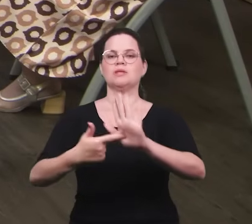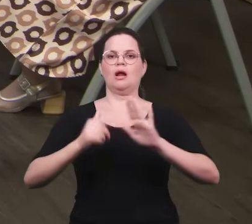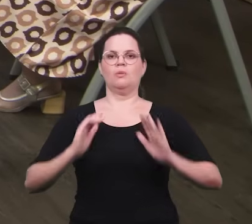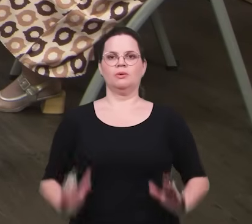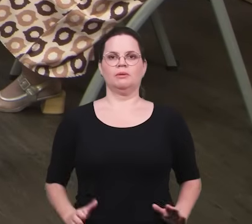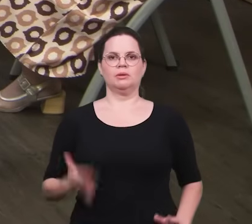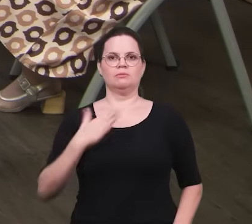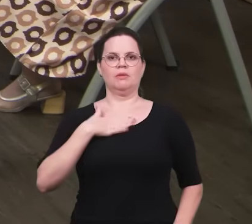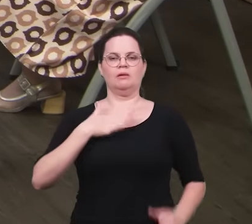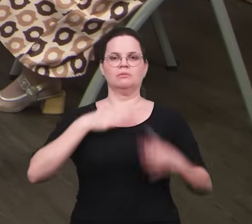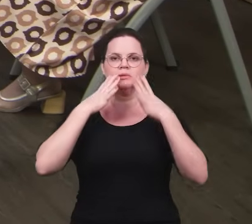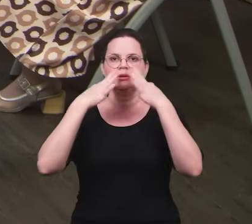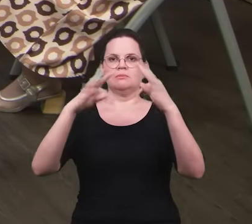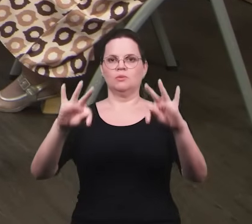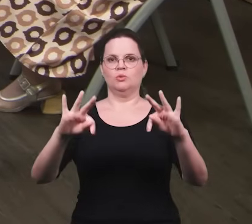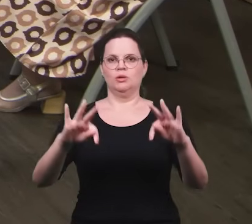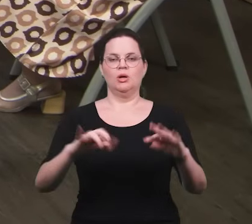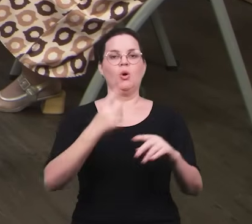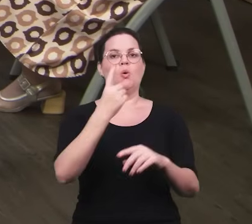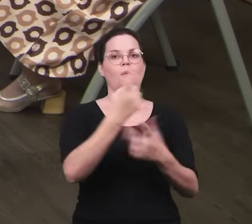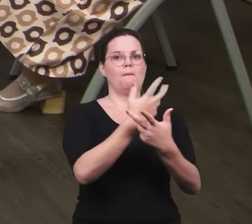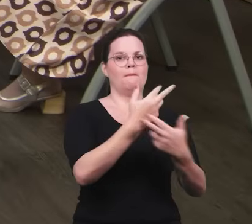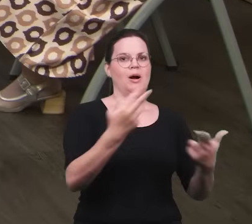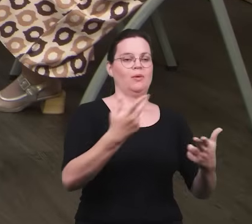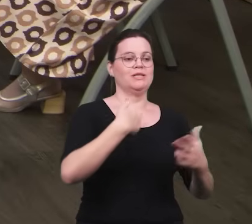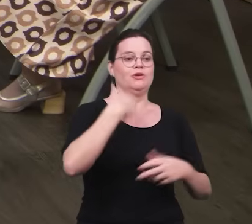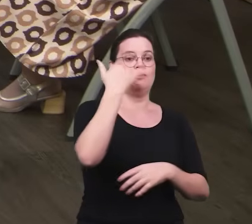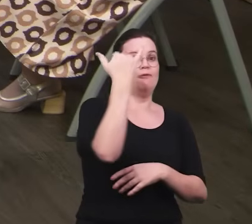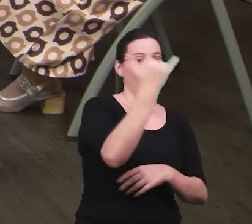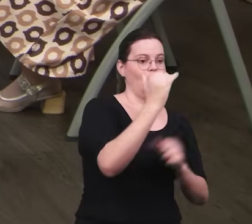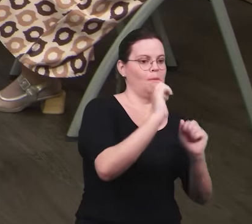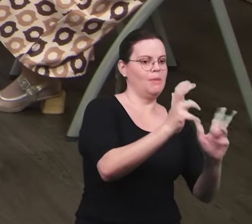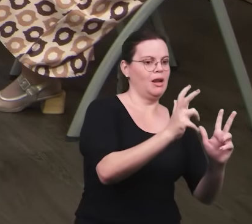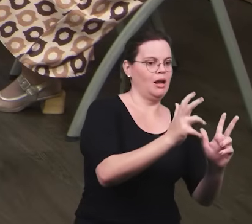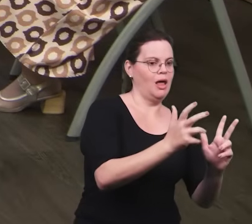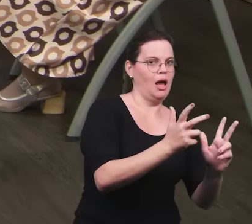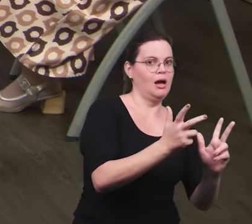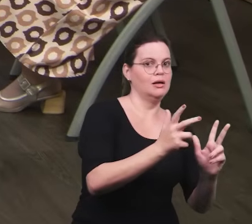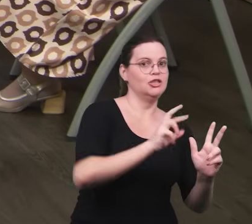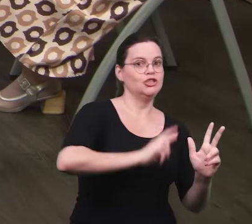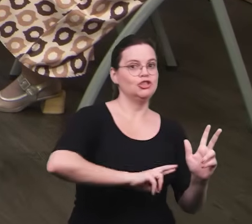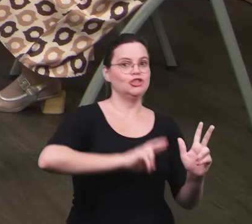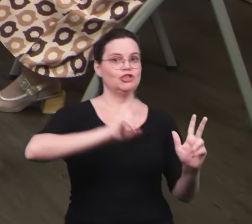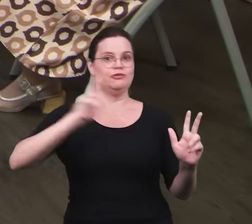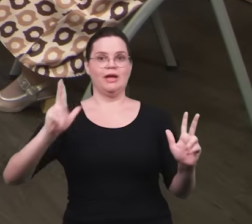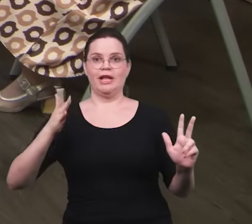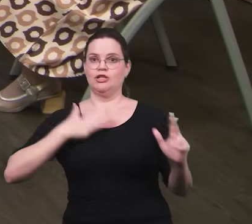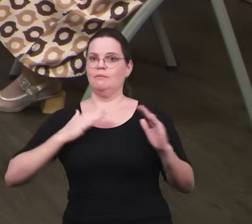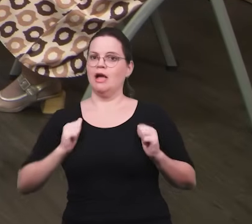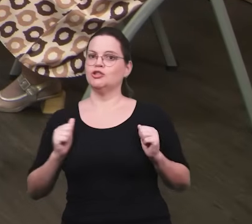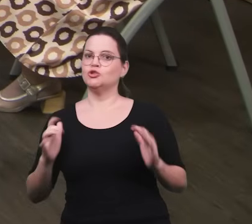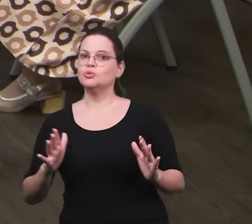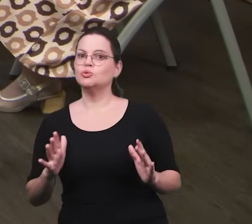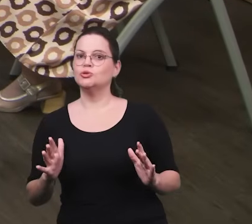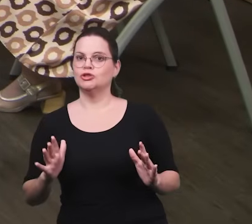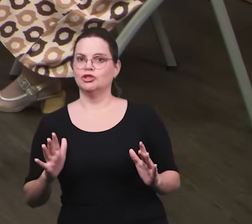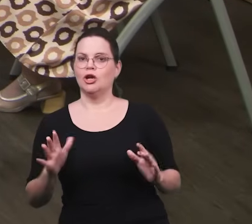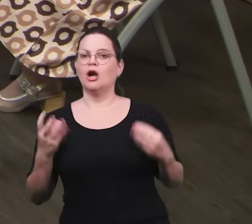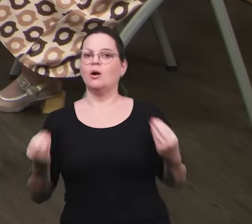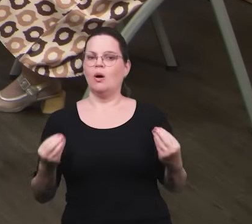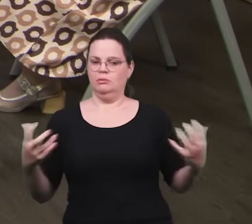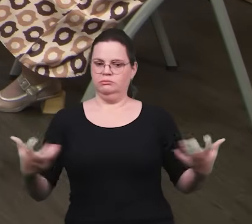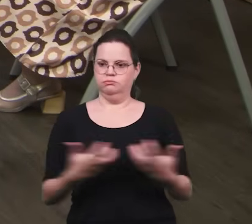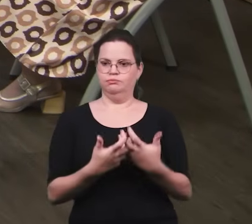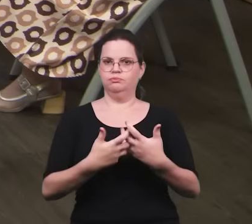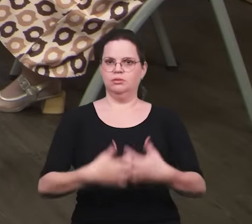Uma coisa é o que você diz, outra coisa são as suas atitudes. E, sobretudo na vida do servo,